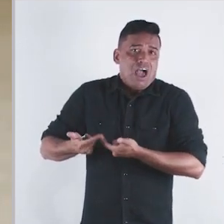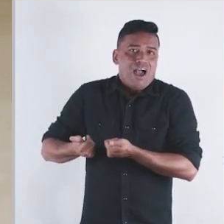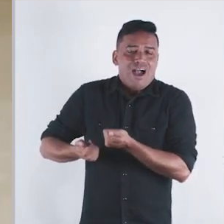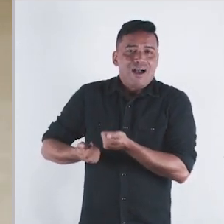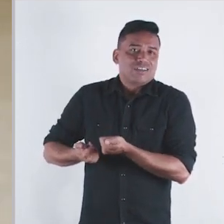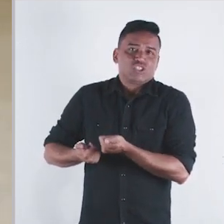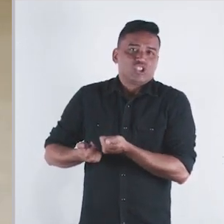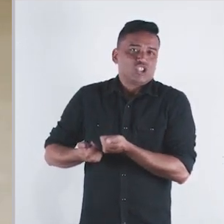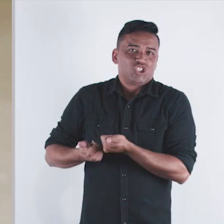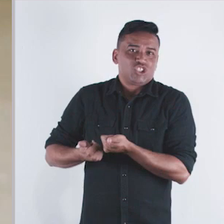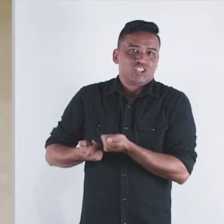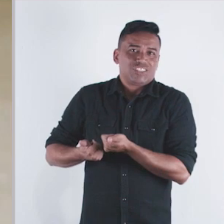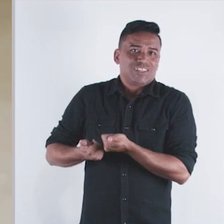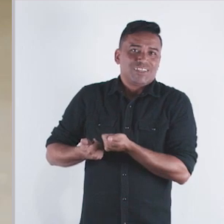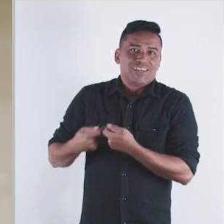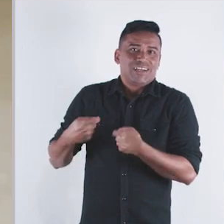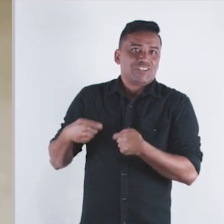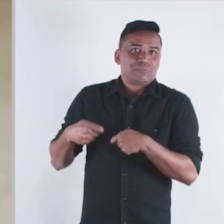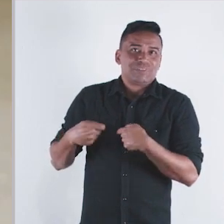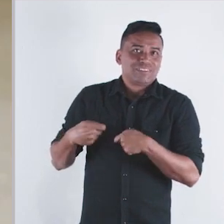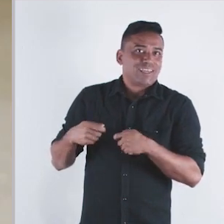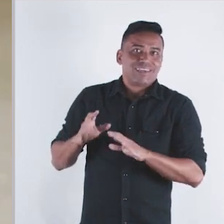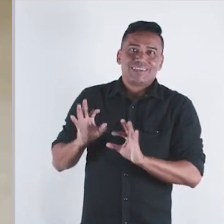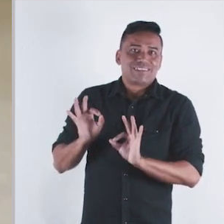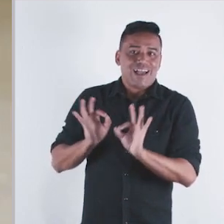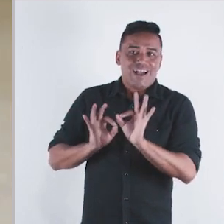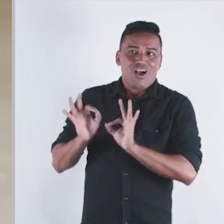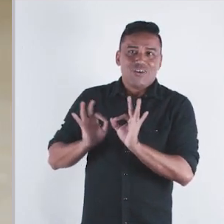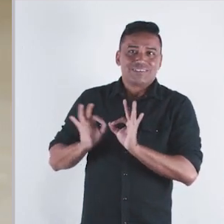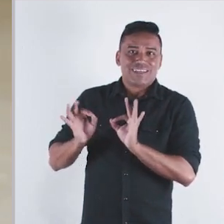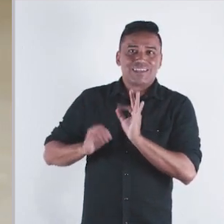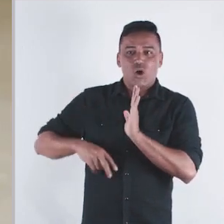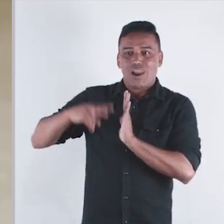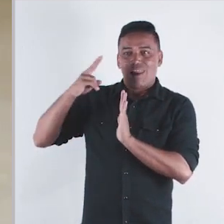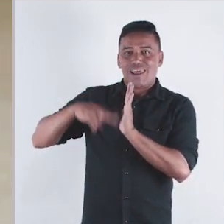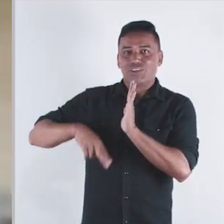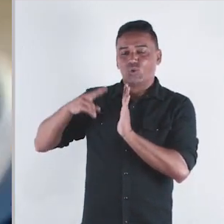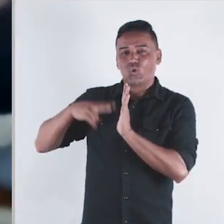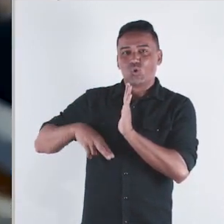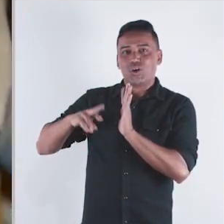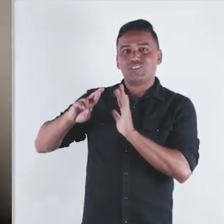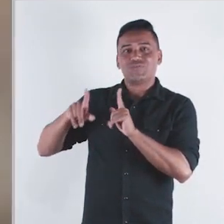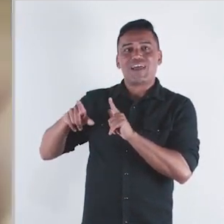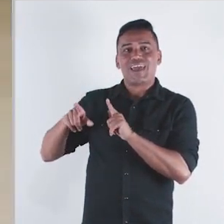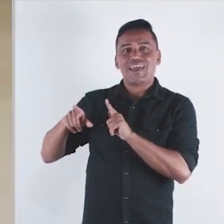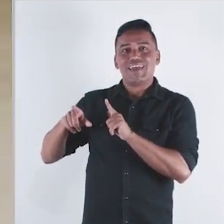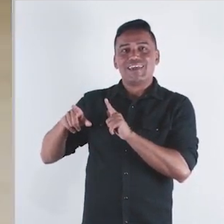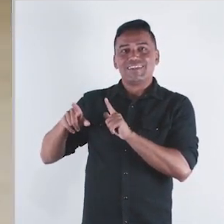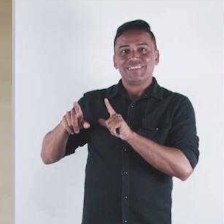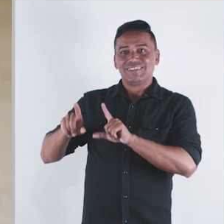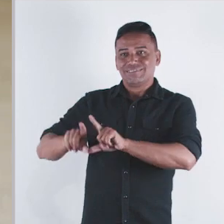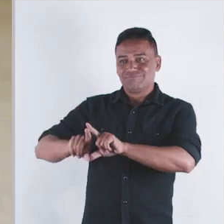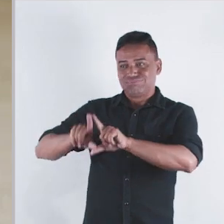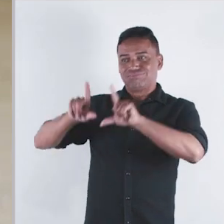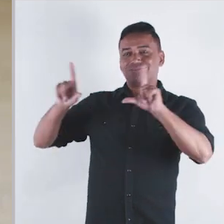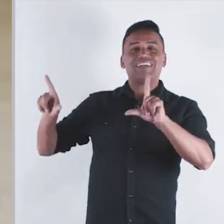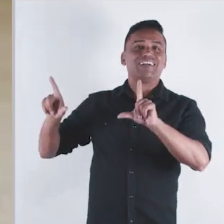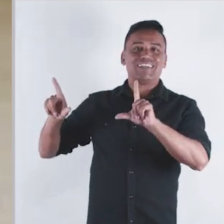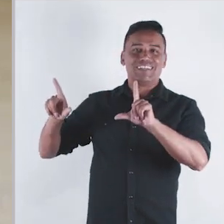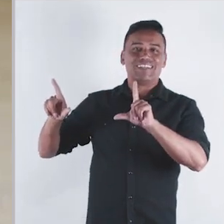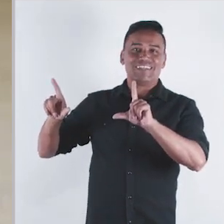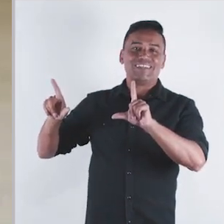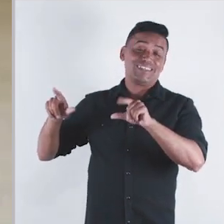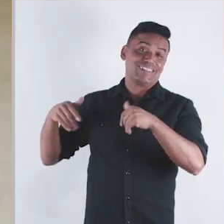não mobiliza os mesmos protocolos de leitura que a leitura em tela de maneira geral.